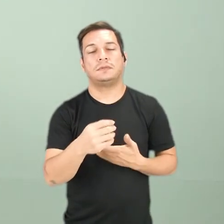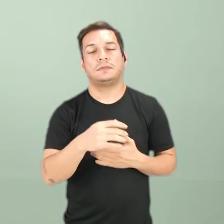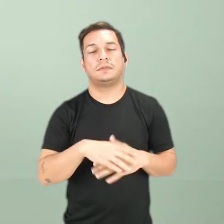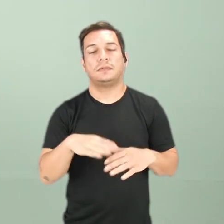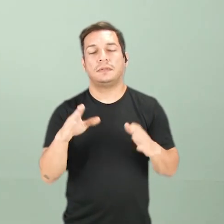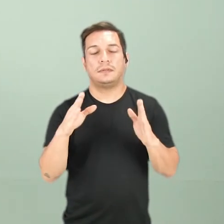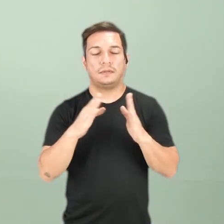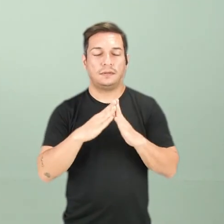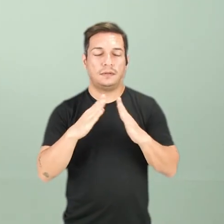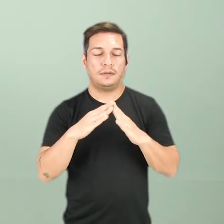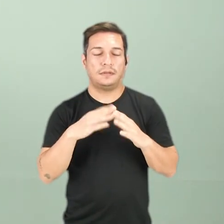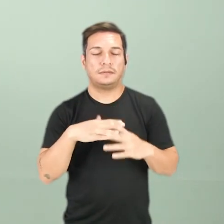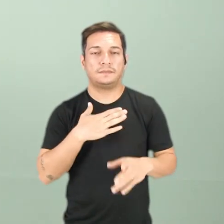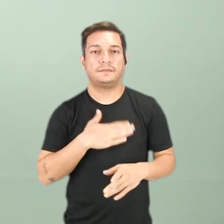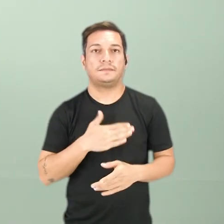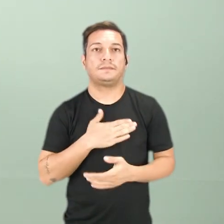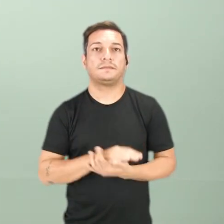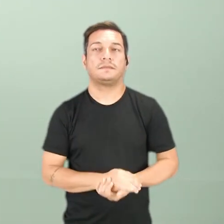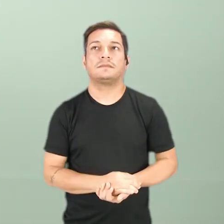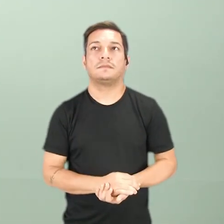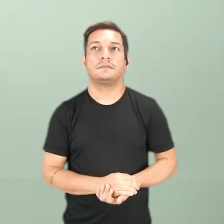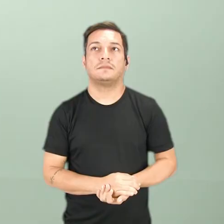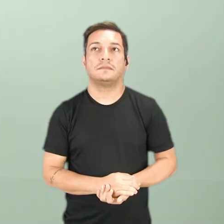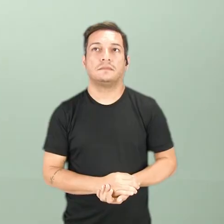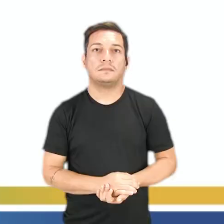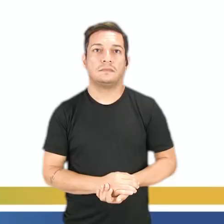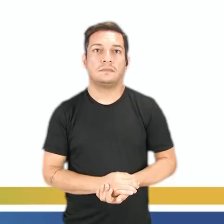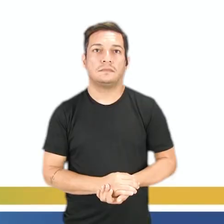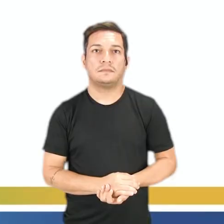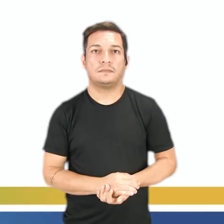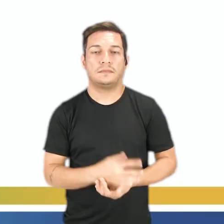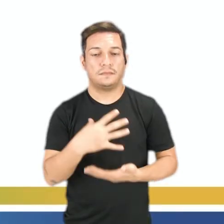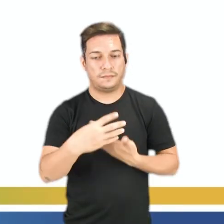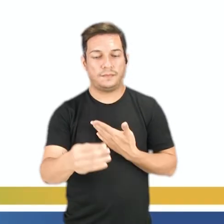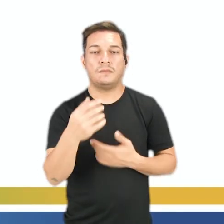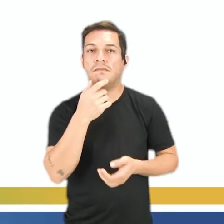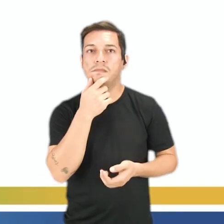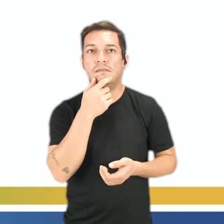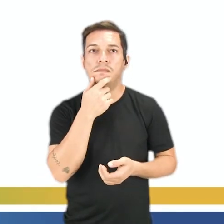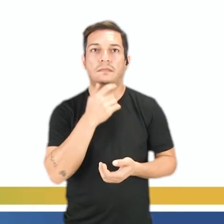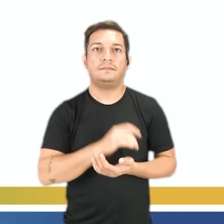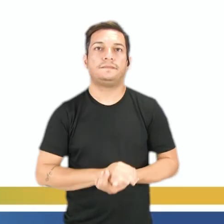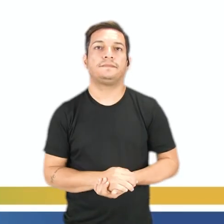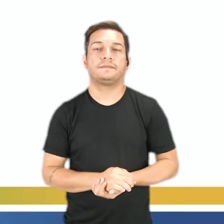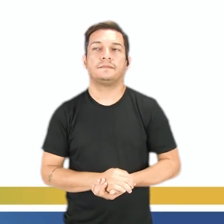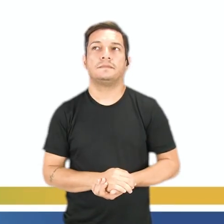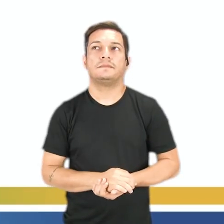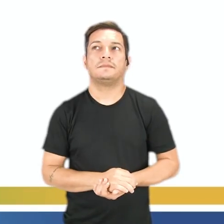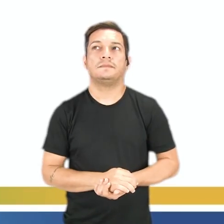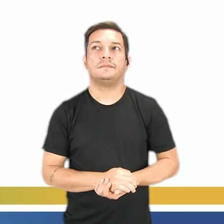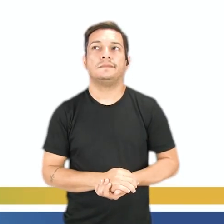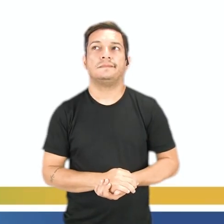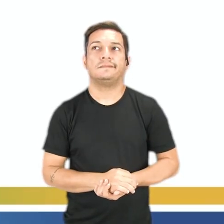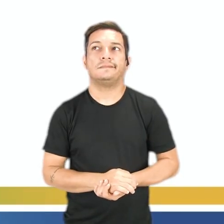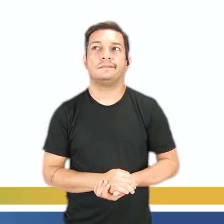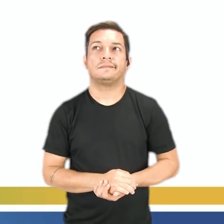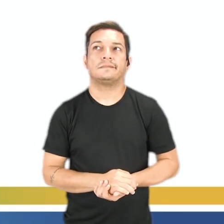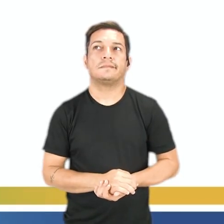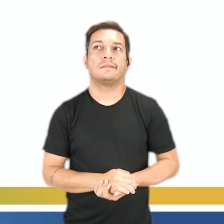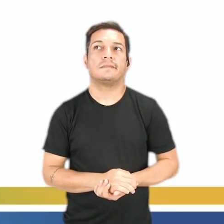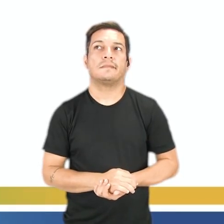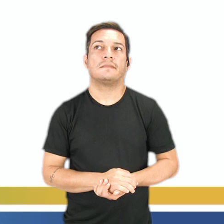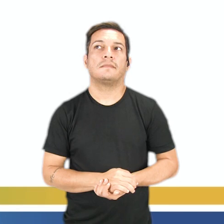aí na sua casa mais devagar, tá bom? Repita. The road to hell